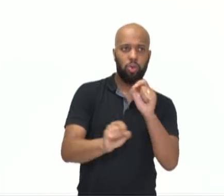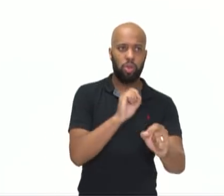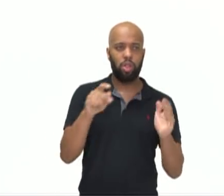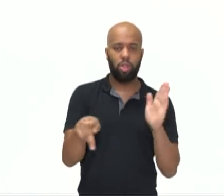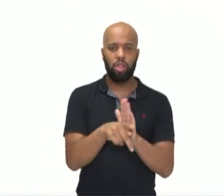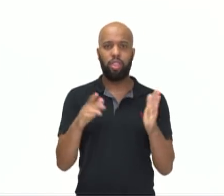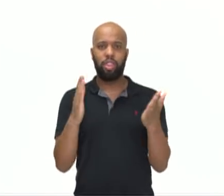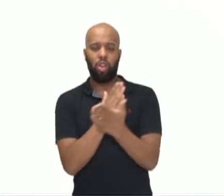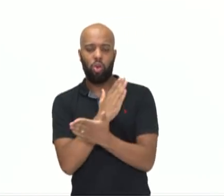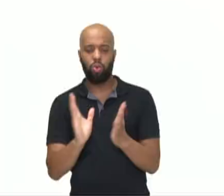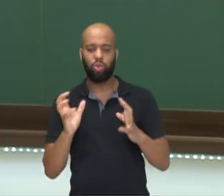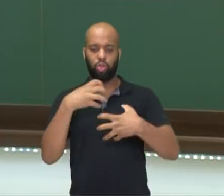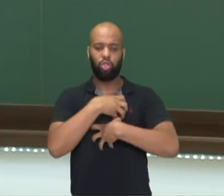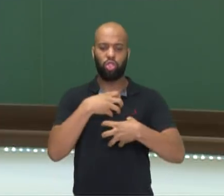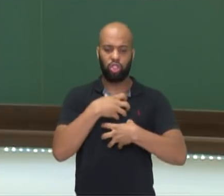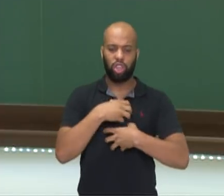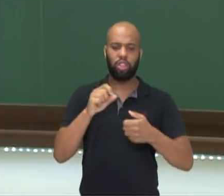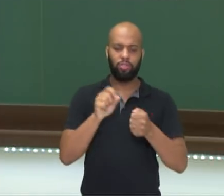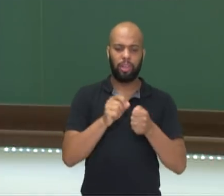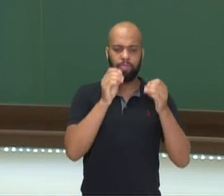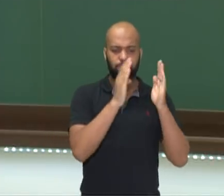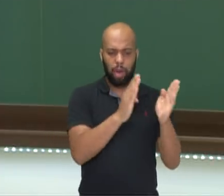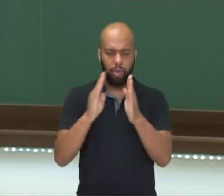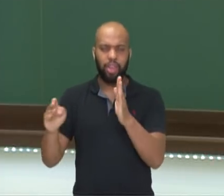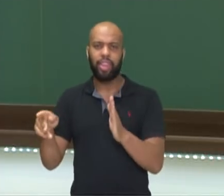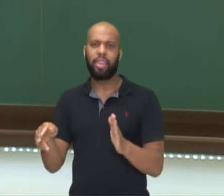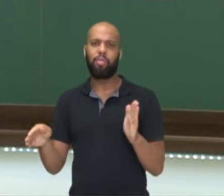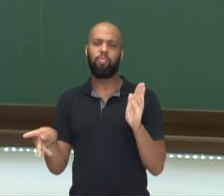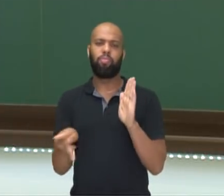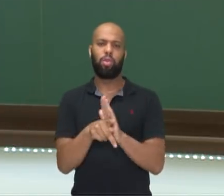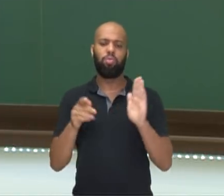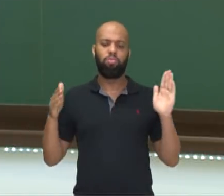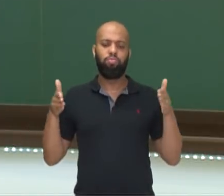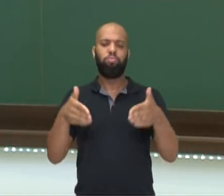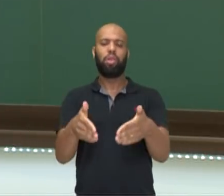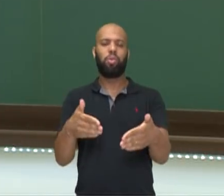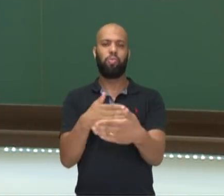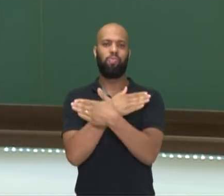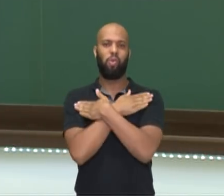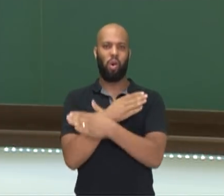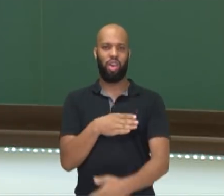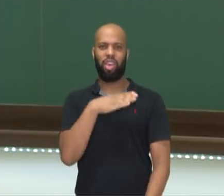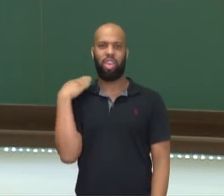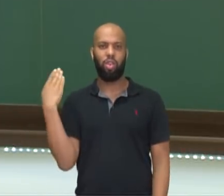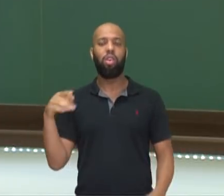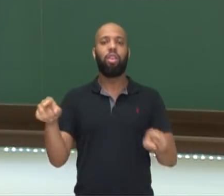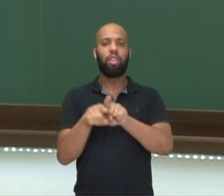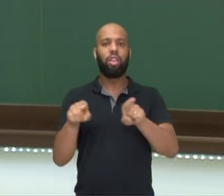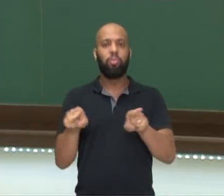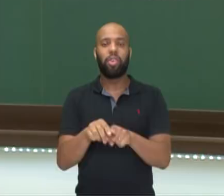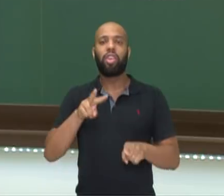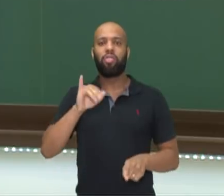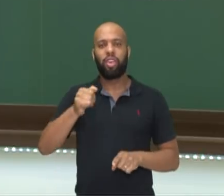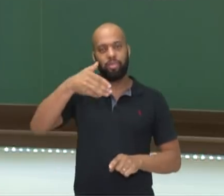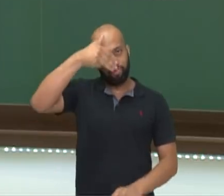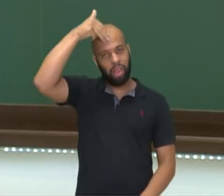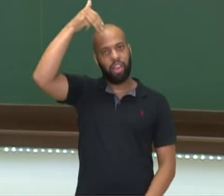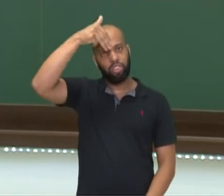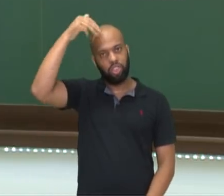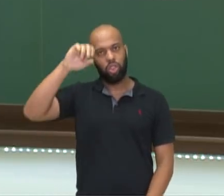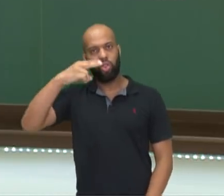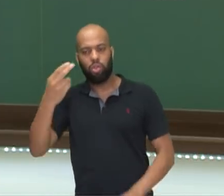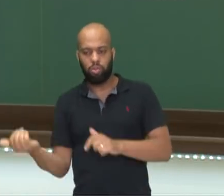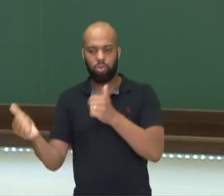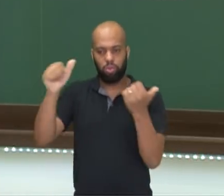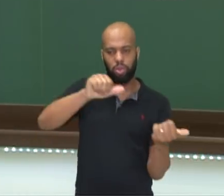mortuários, ou seja, velório, no nosso caso, da tradição ocidental, iniciação ou passagem, como batismo, ou quando alguém se torna